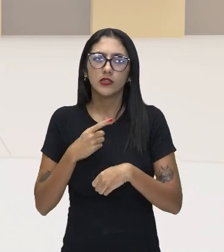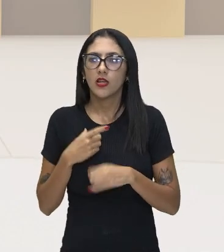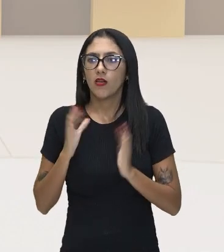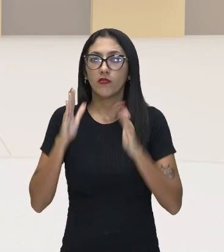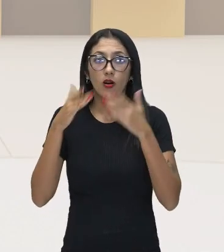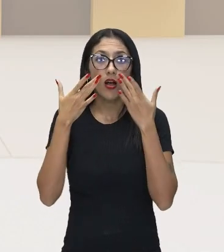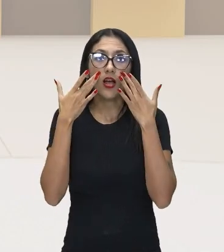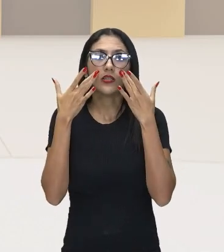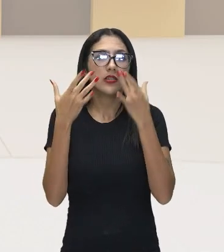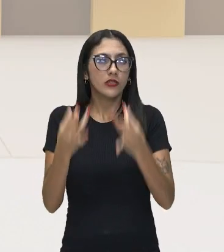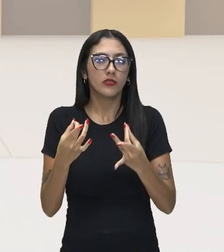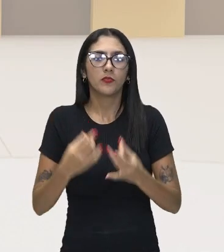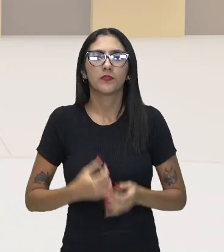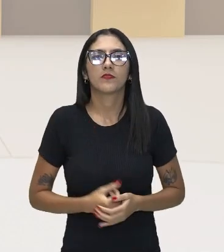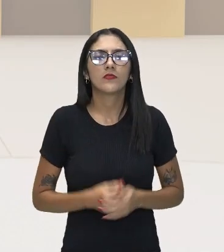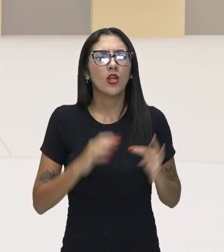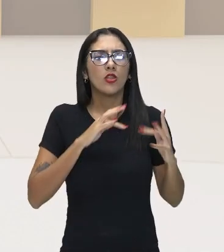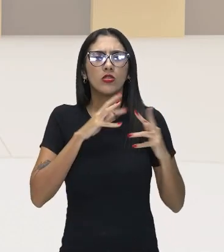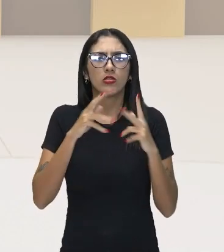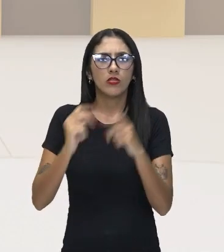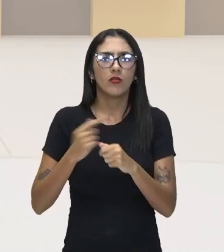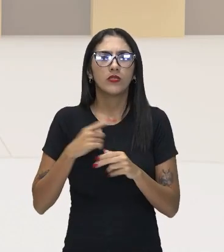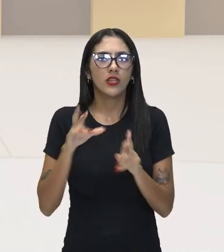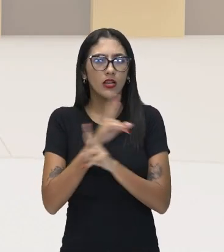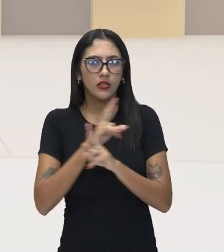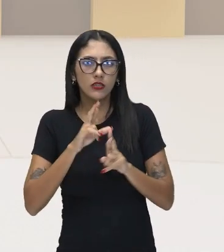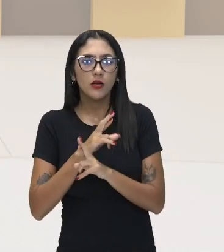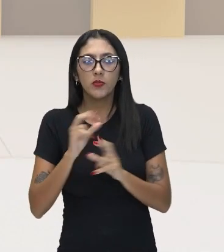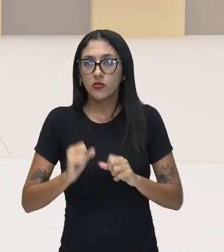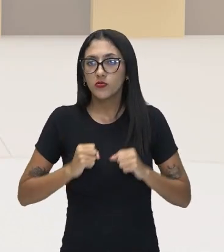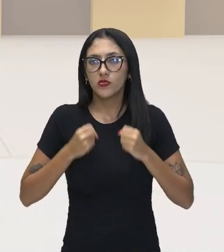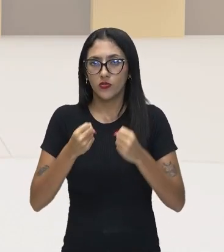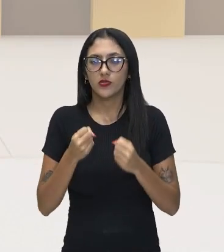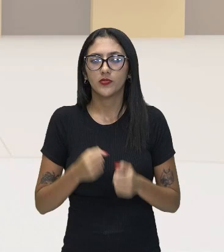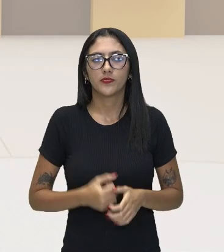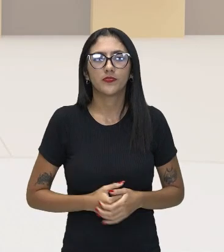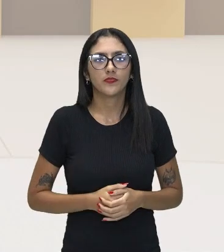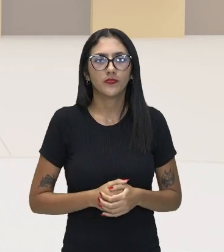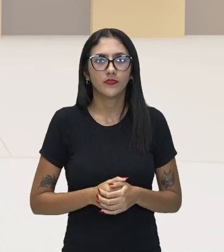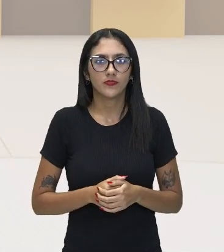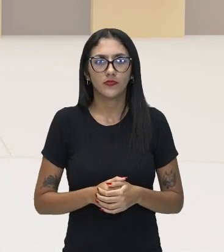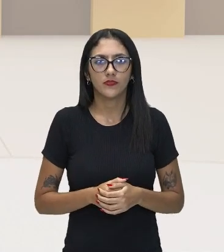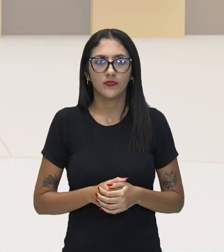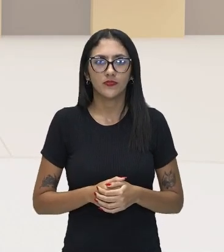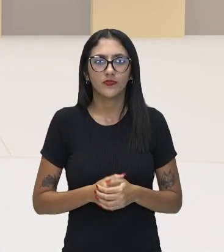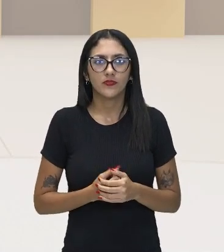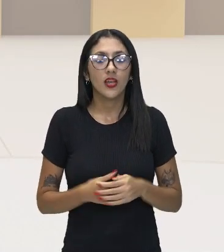dedicação. Tudo isso está falando sobre engajamento, ok? E também está